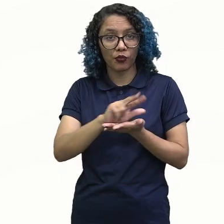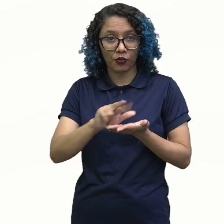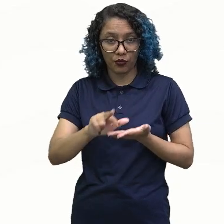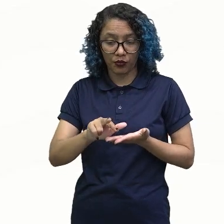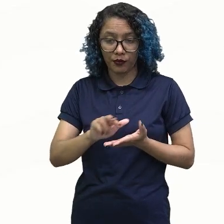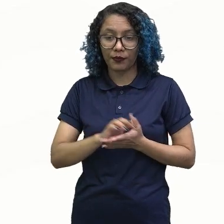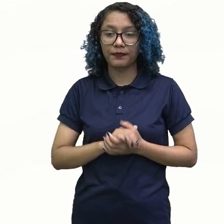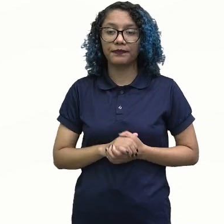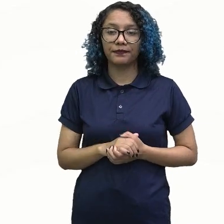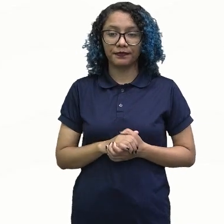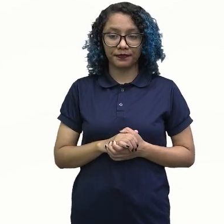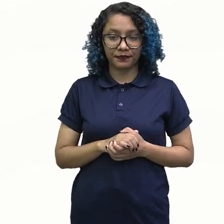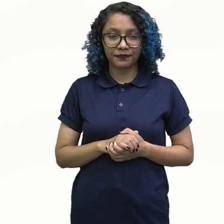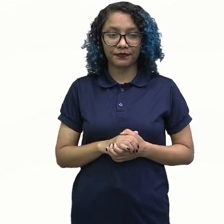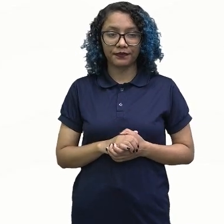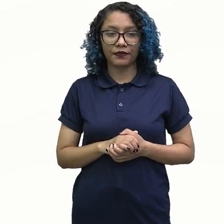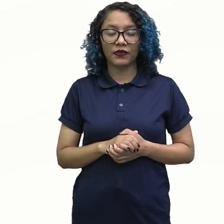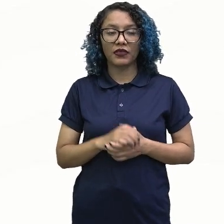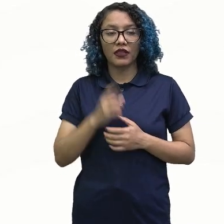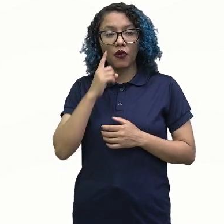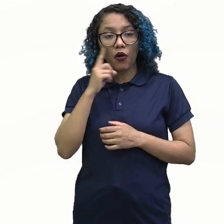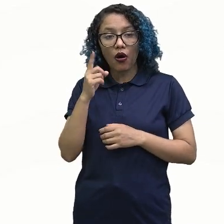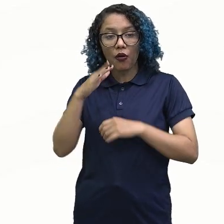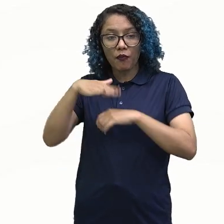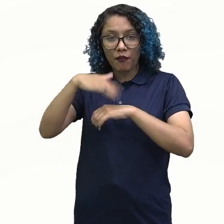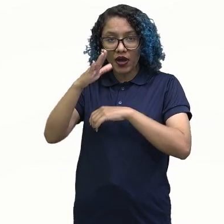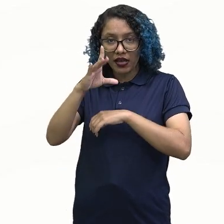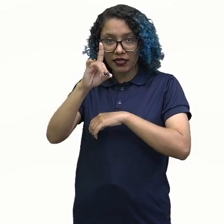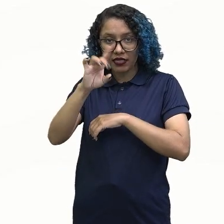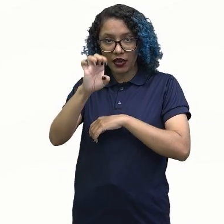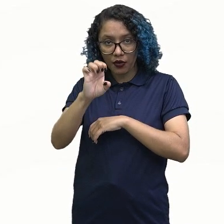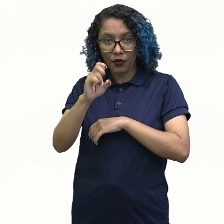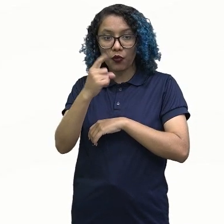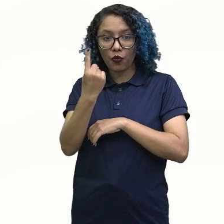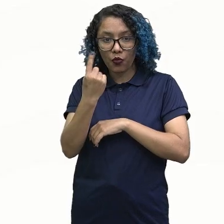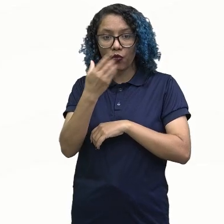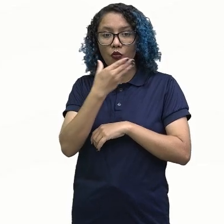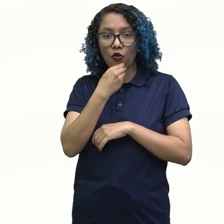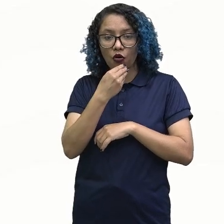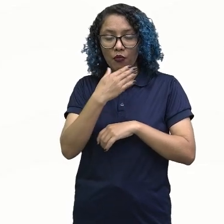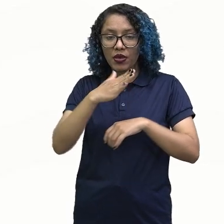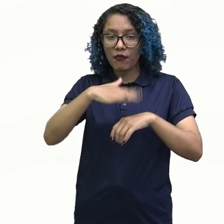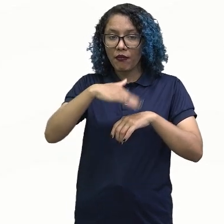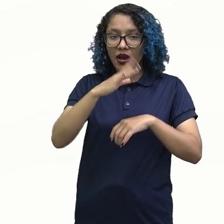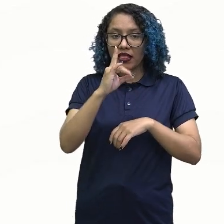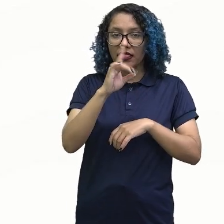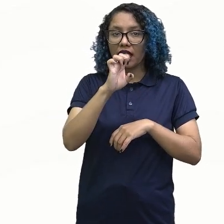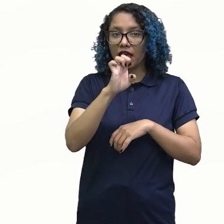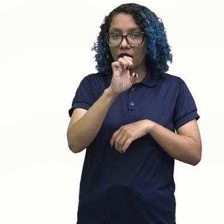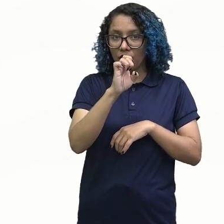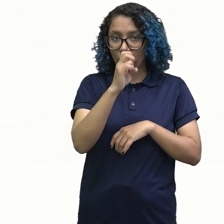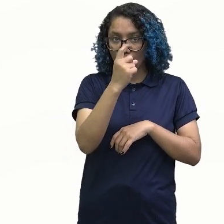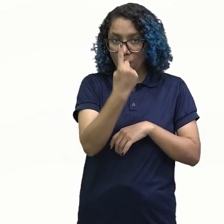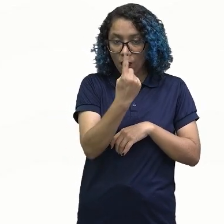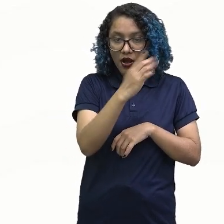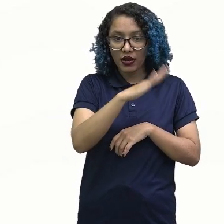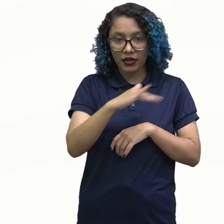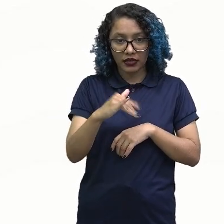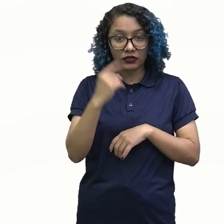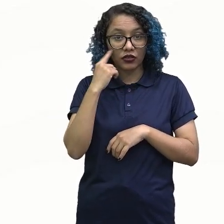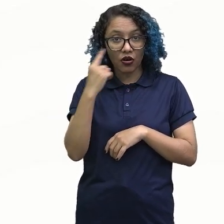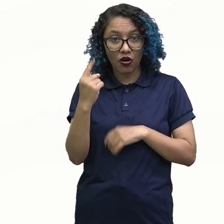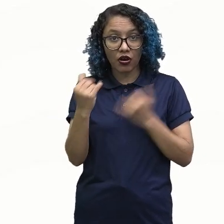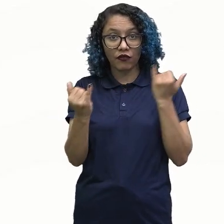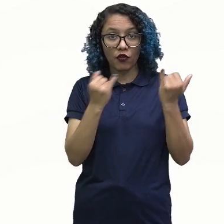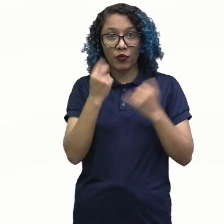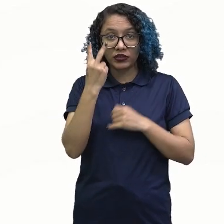tá? Então, mais de um homem, mais de uma criança, porque eu tenho duas informações, elas